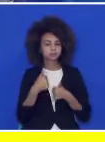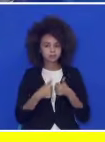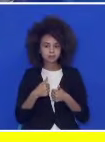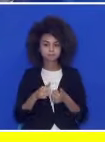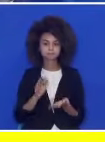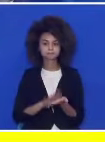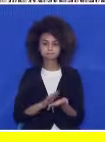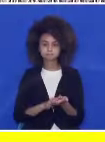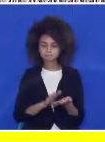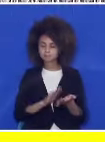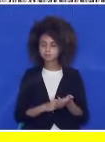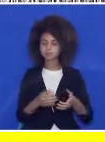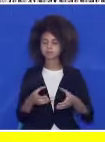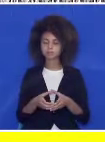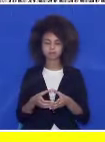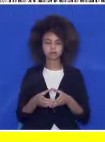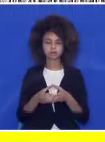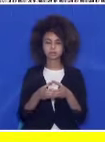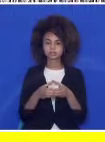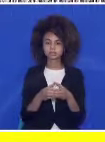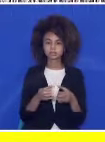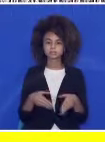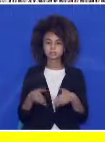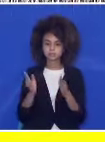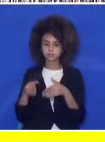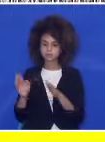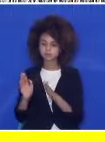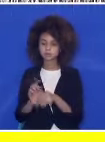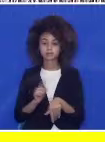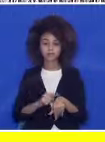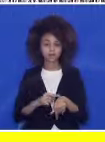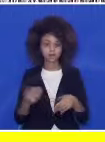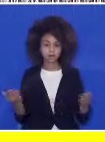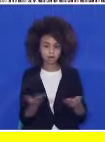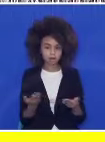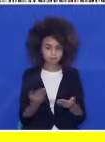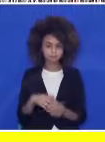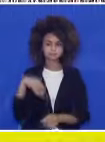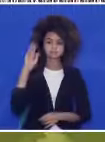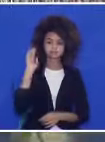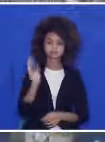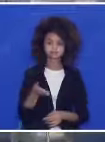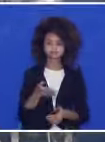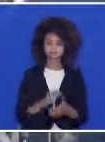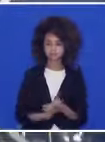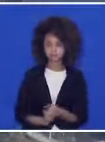Apostas em mãos, bolas posicionadas. A hora é agora. Valendo!